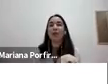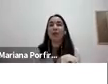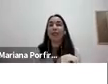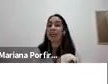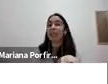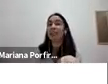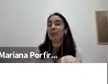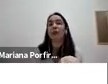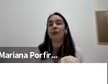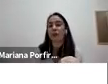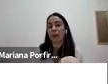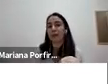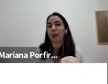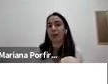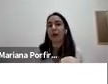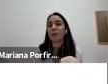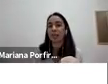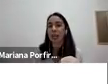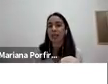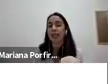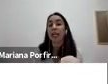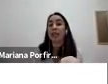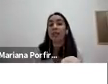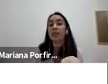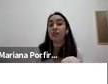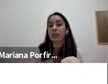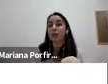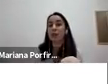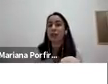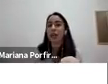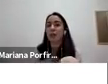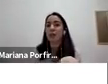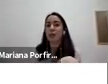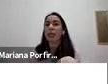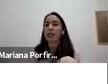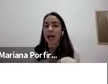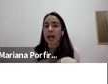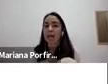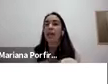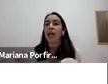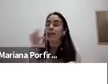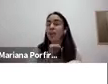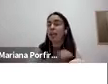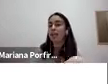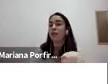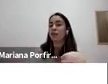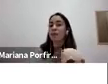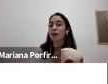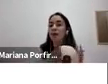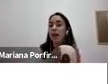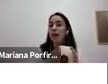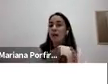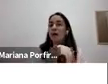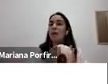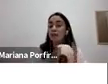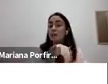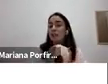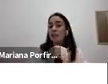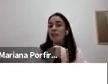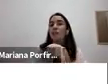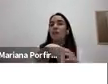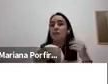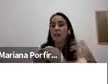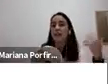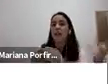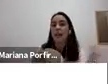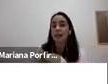Então, é importante para o autoconhecimento da mulher. E o estímulo que a bombinha dá é diferente do que a mão dá. Mas nós